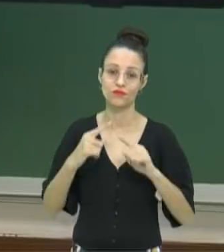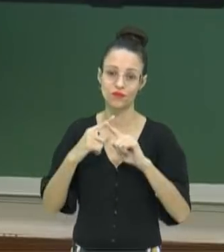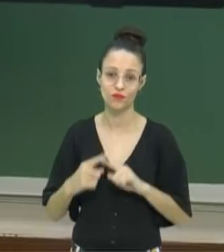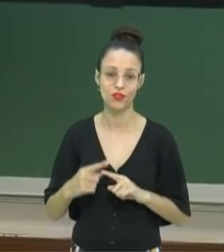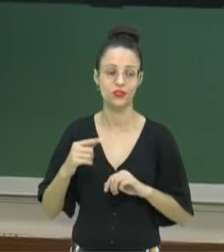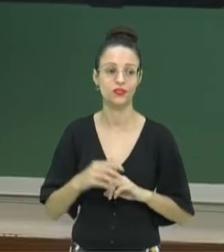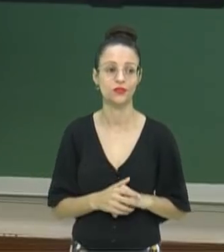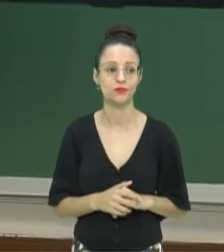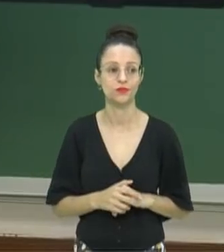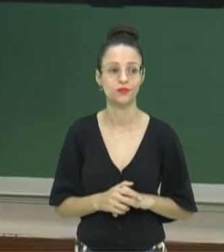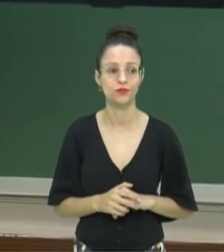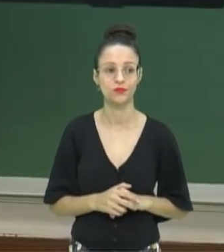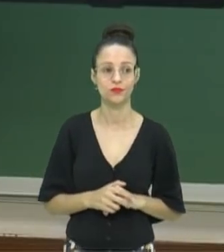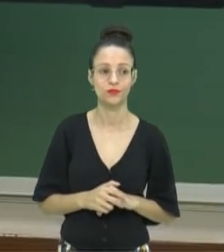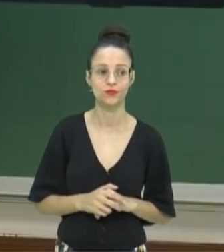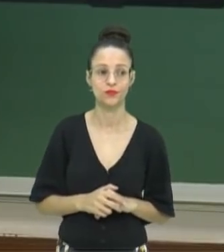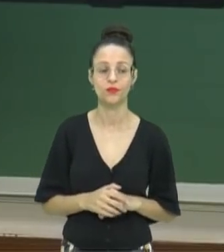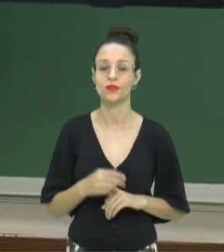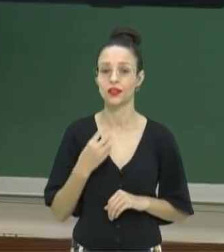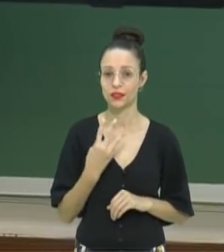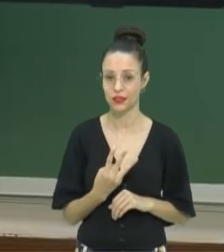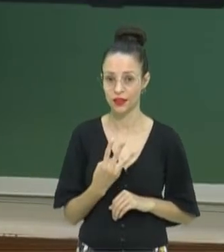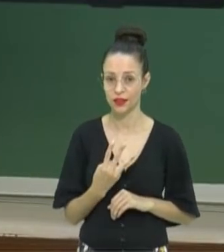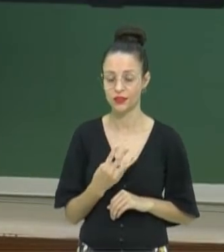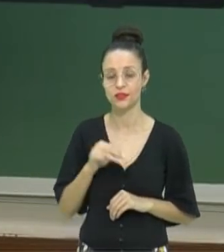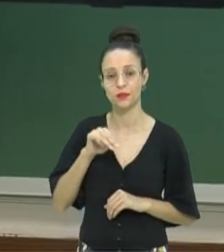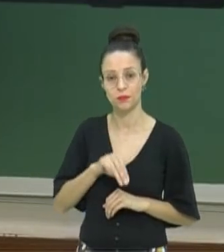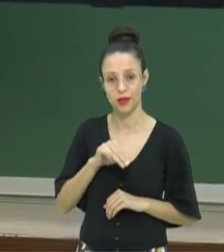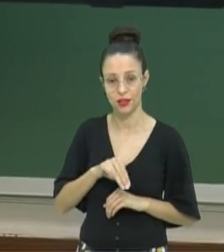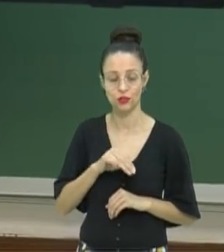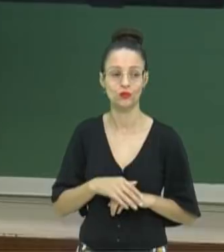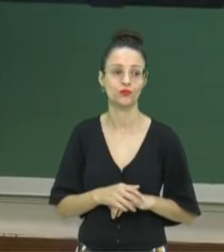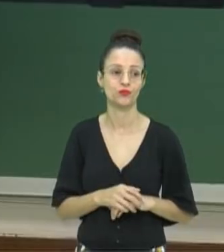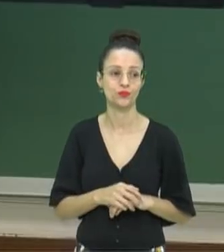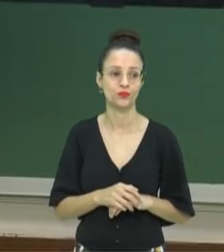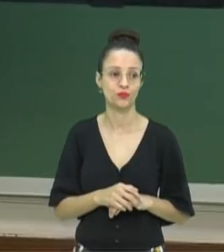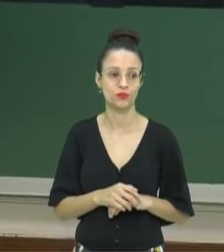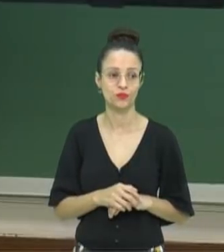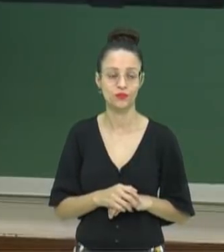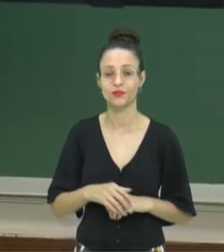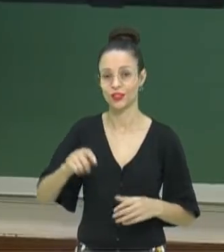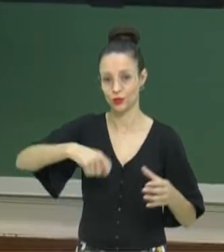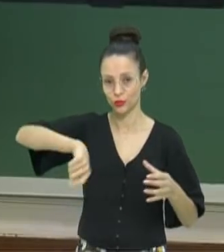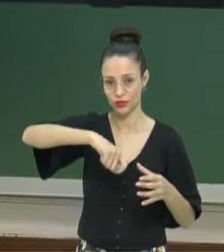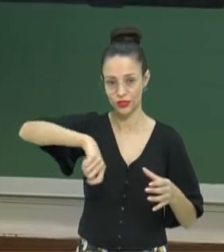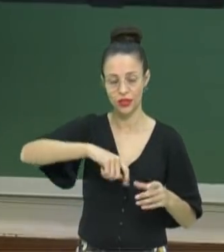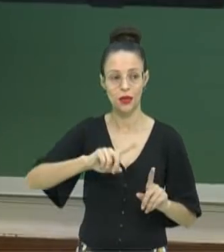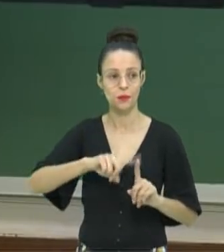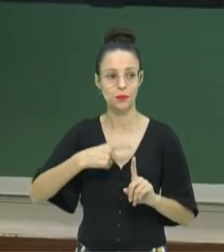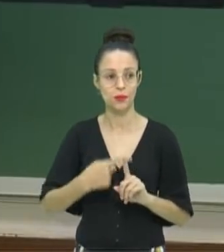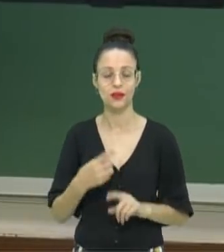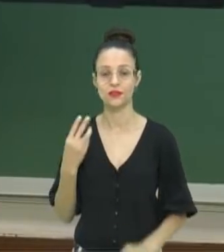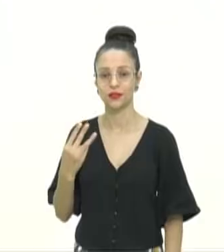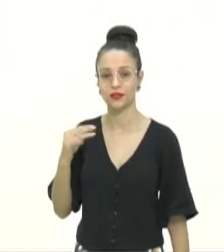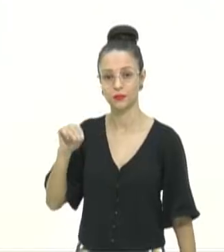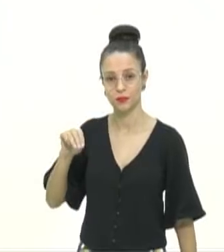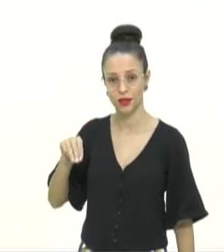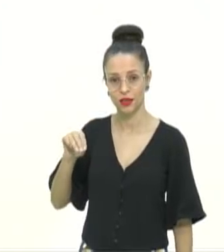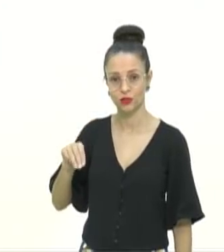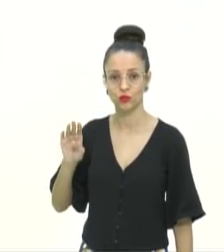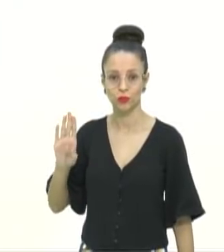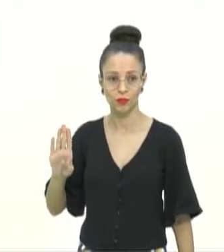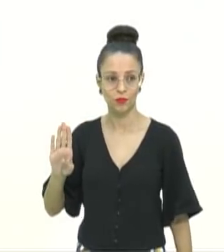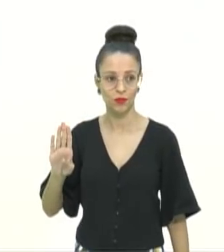altura. A base quanto é? 3 metros de um quarto. Da cozinha, né? Mais 3 metros do quarto